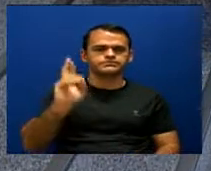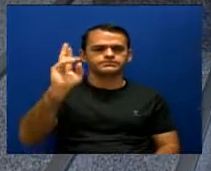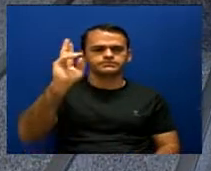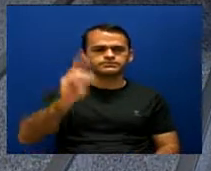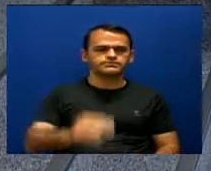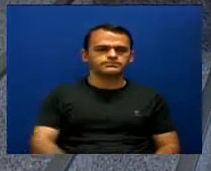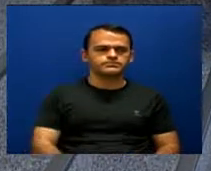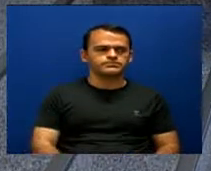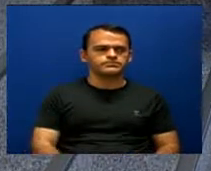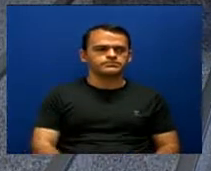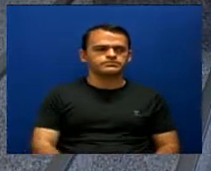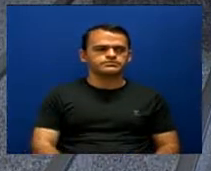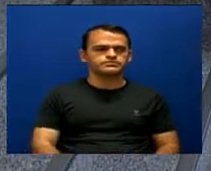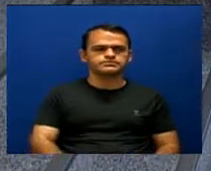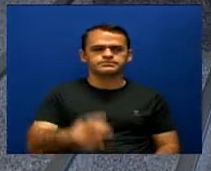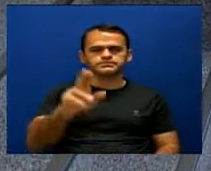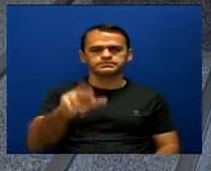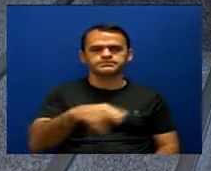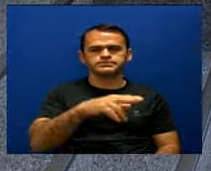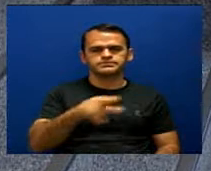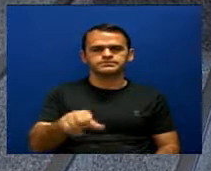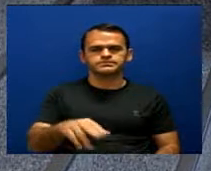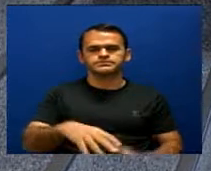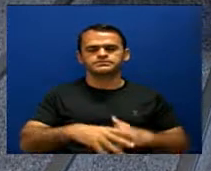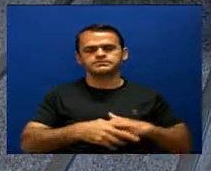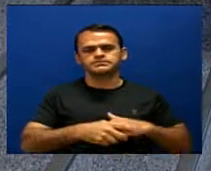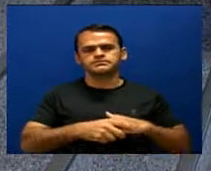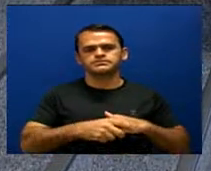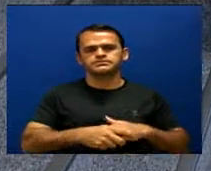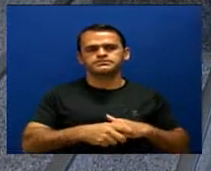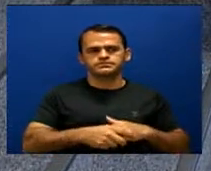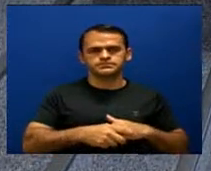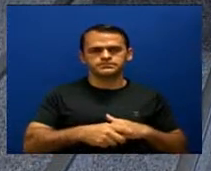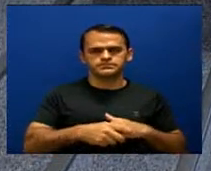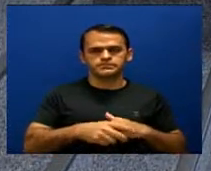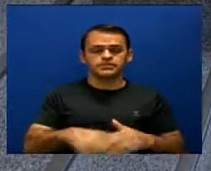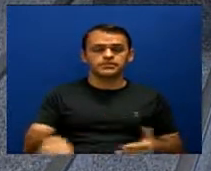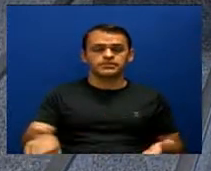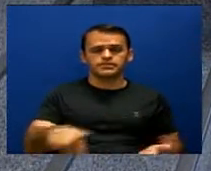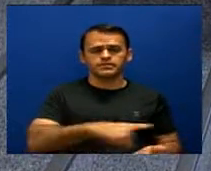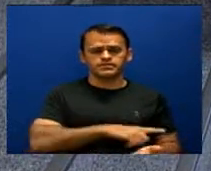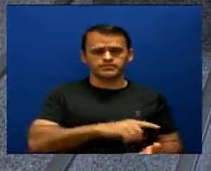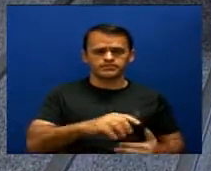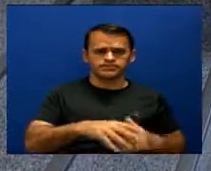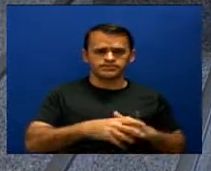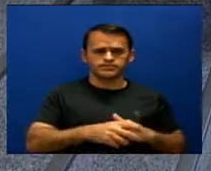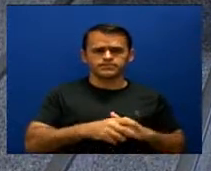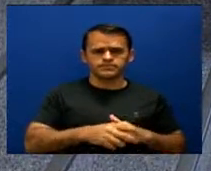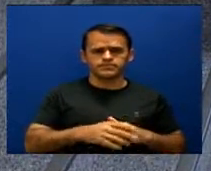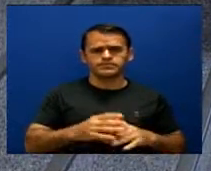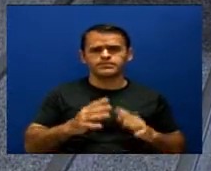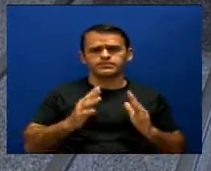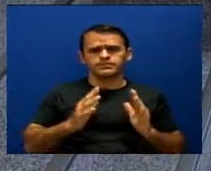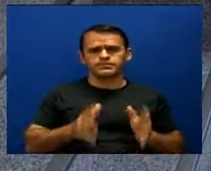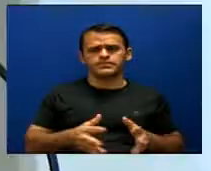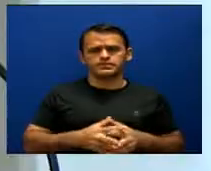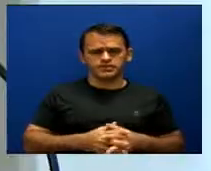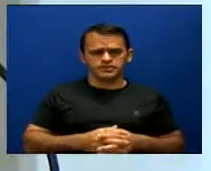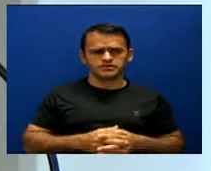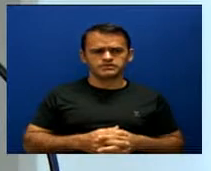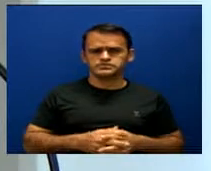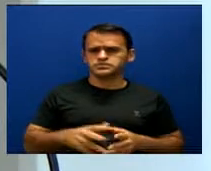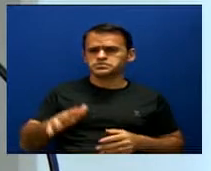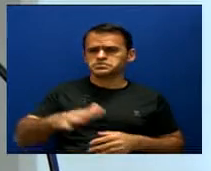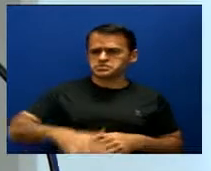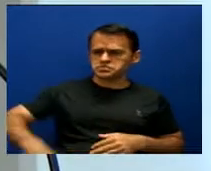aqui, né? Tá aberto, padre, já nos cumprimentamos antes de entrar no plenário. Eu acho que é unânime o sentimento e a confiança,